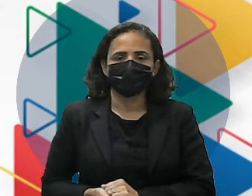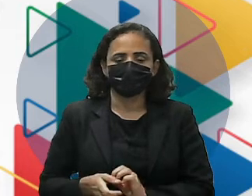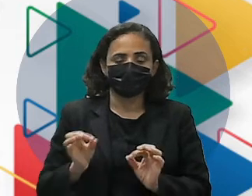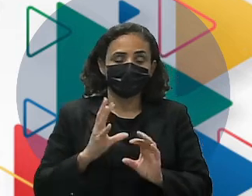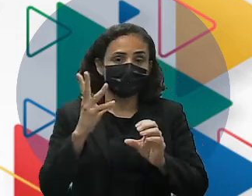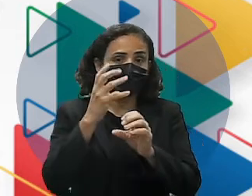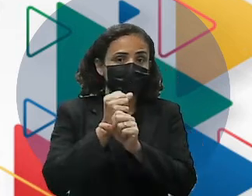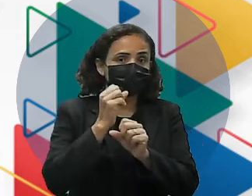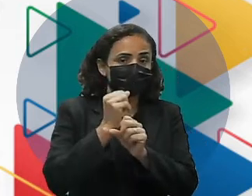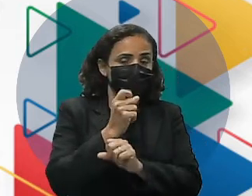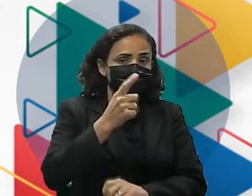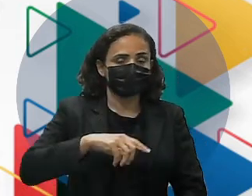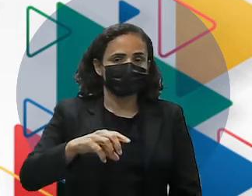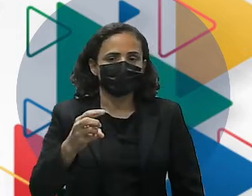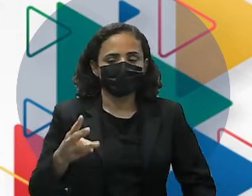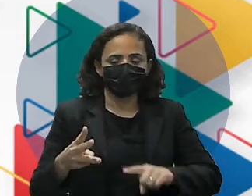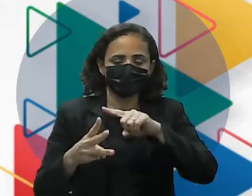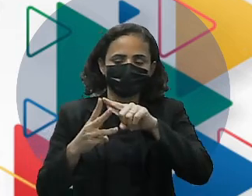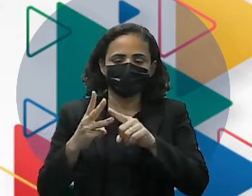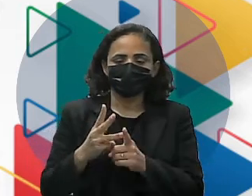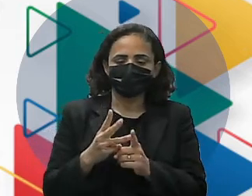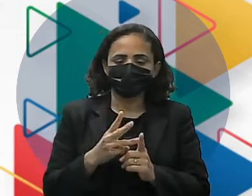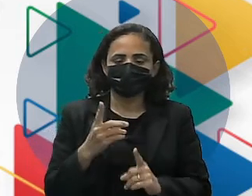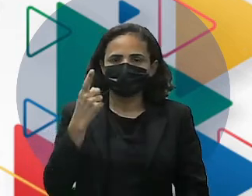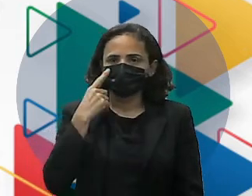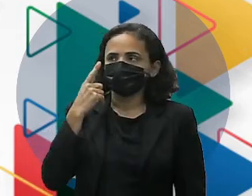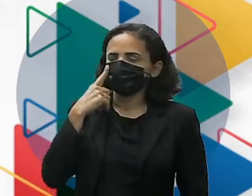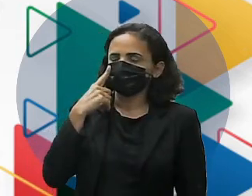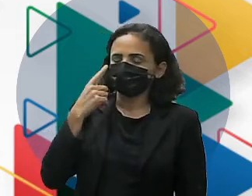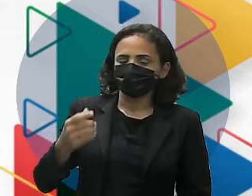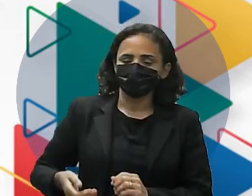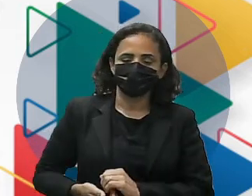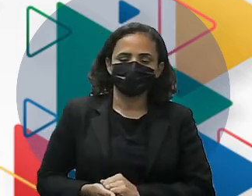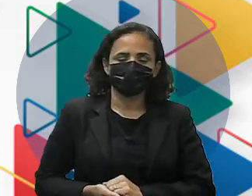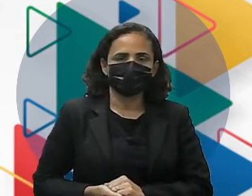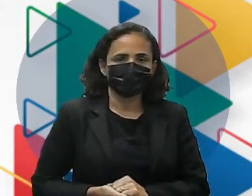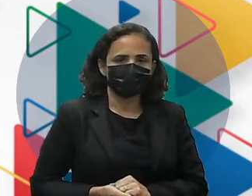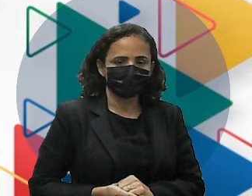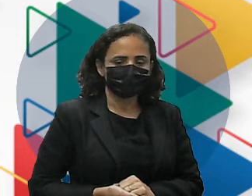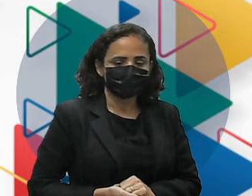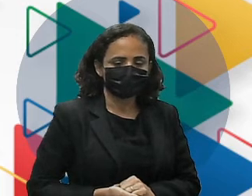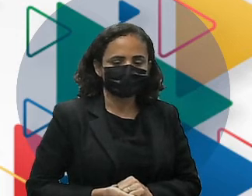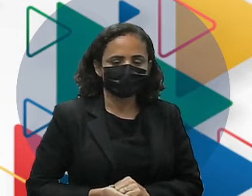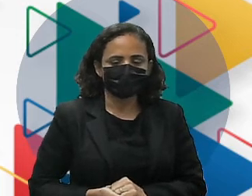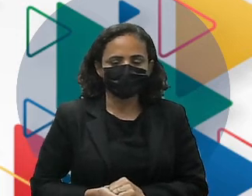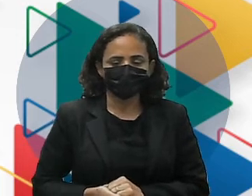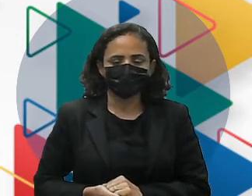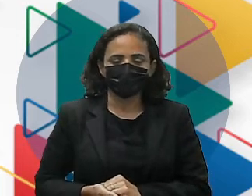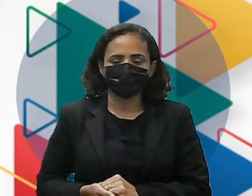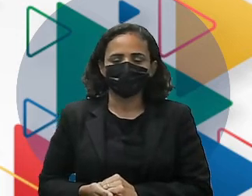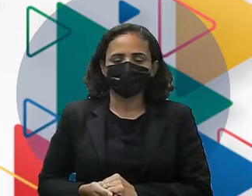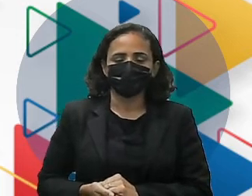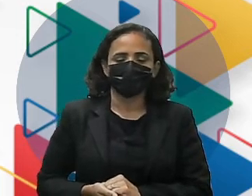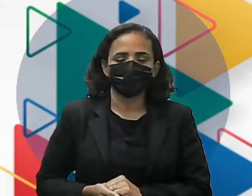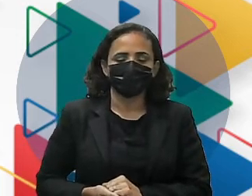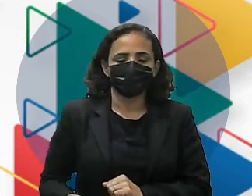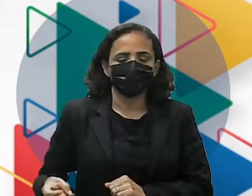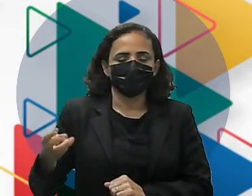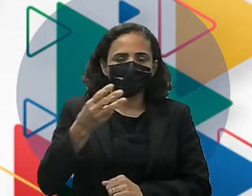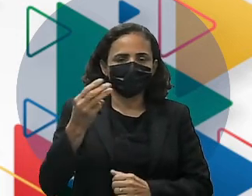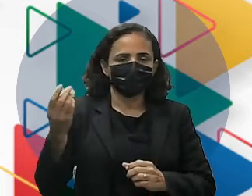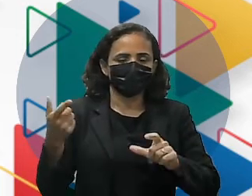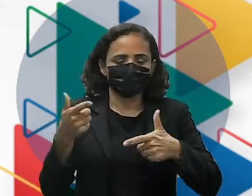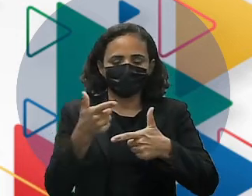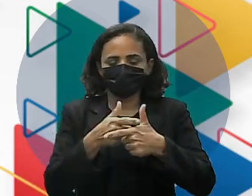somar os 3/4 da rodovia federal, 3/4 do total, que a rodovia